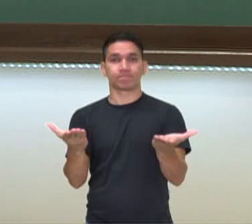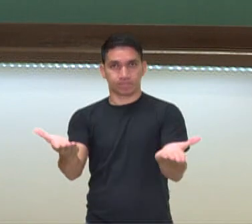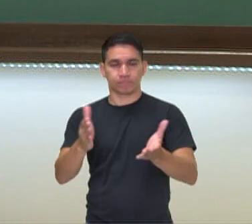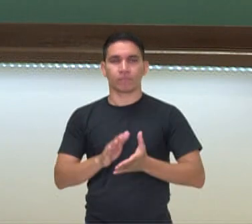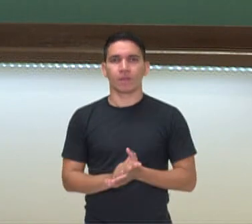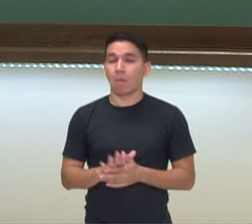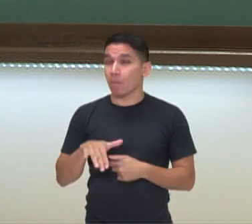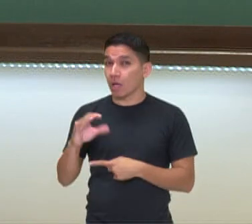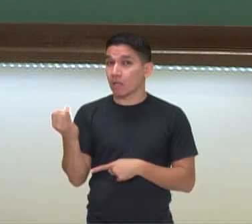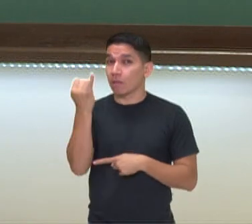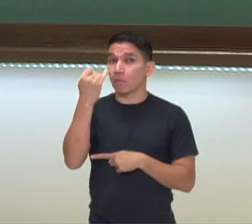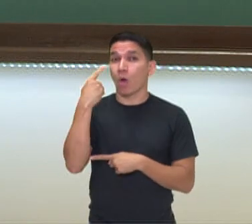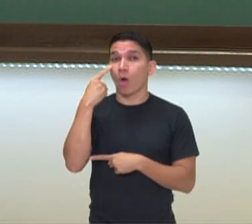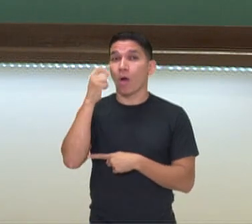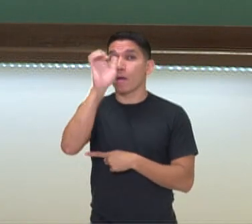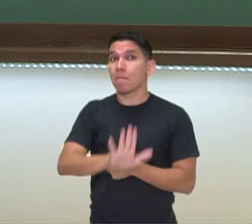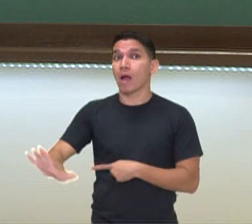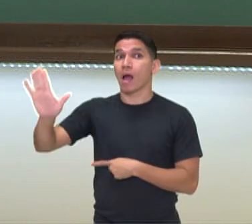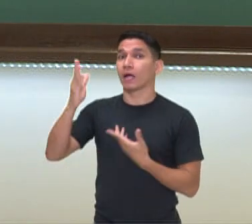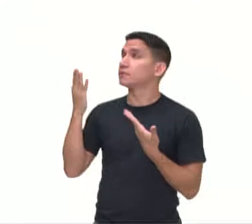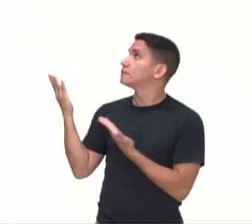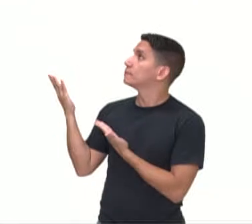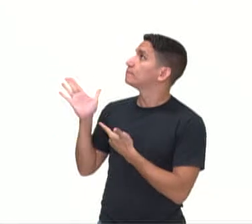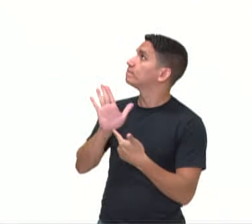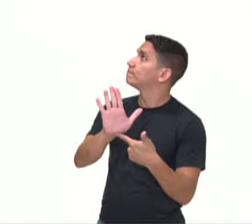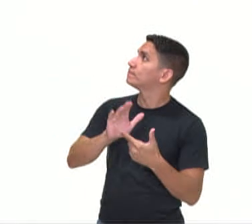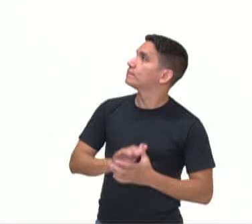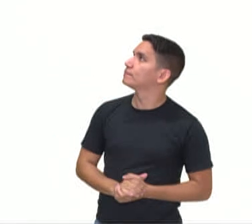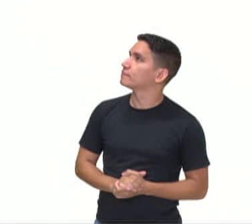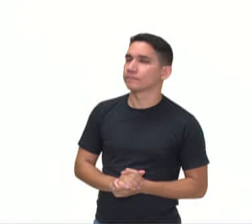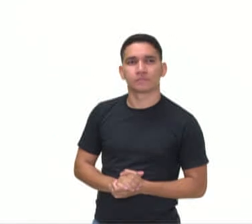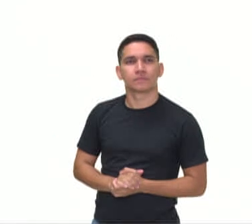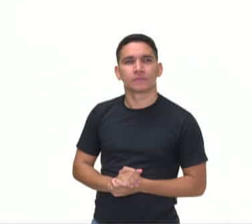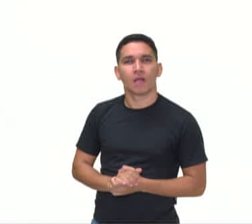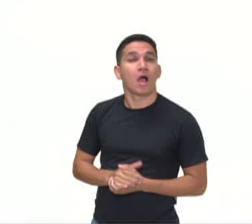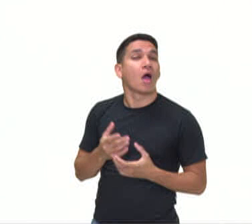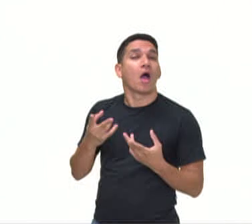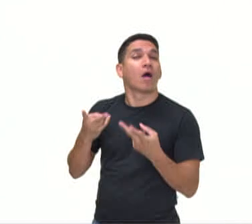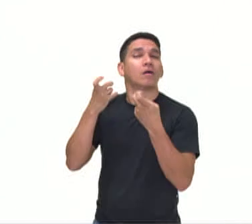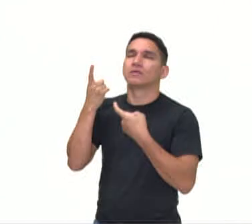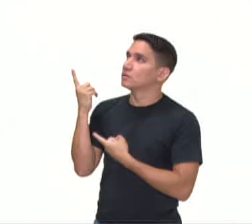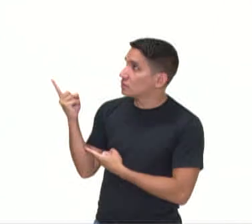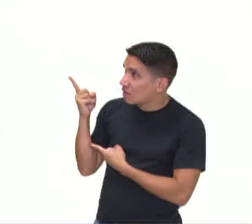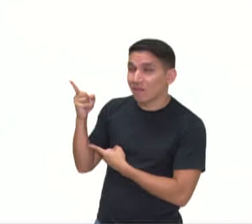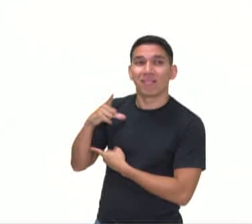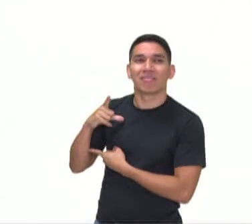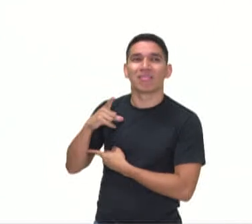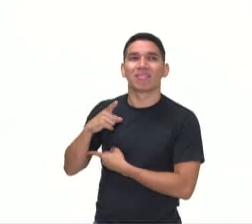gente analisar essa imagem que vai aparecer aí na sua tela. Observe que existe um